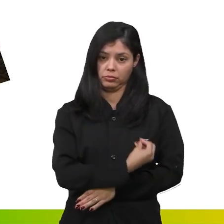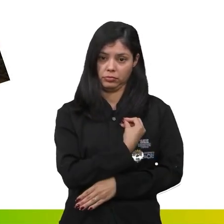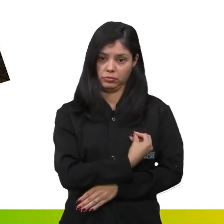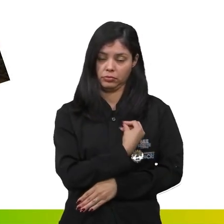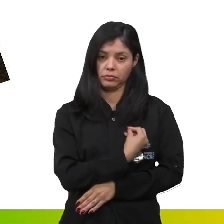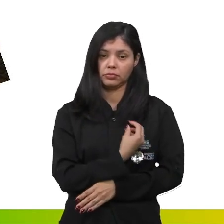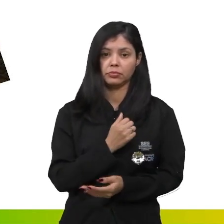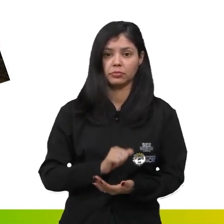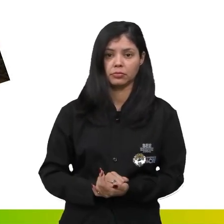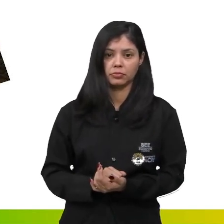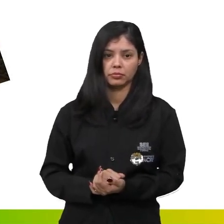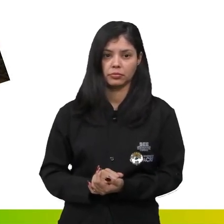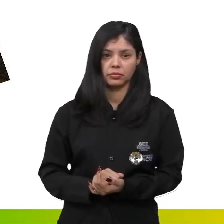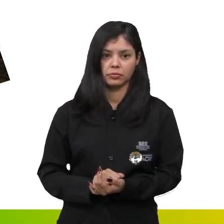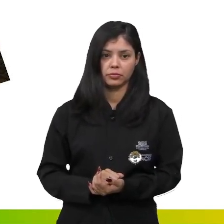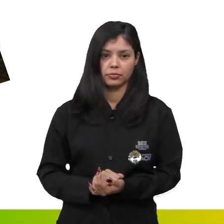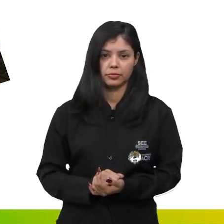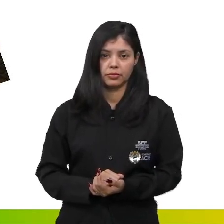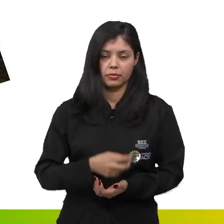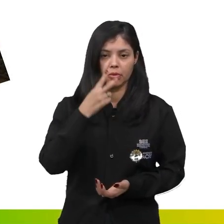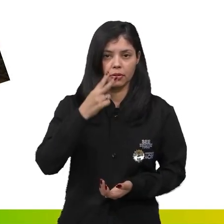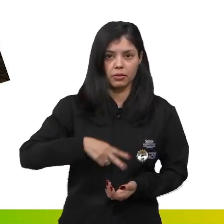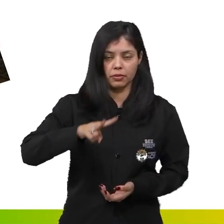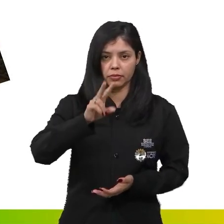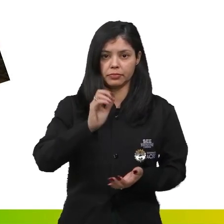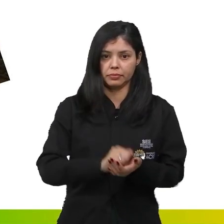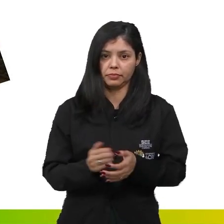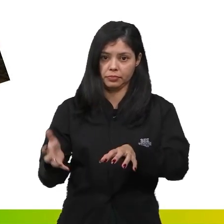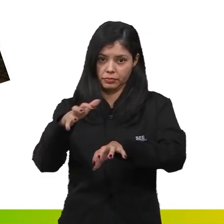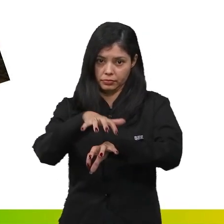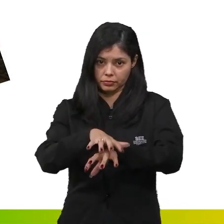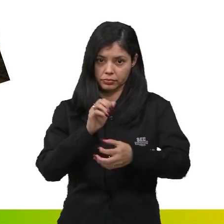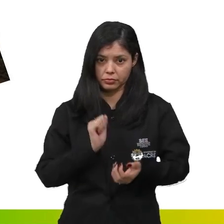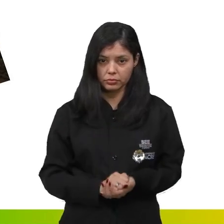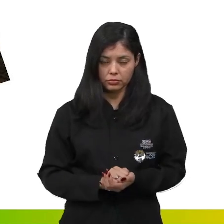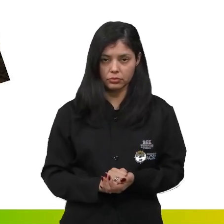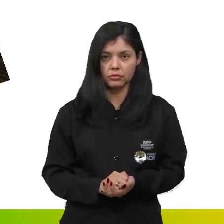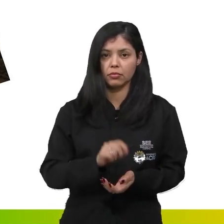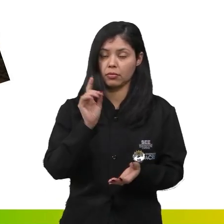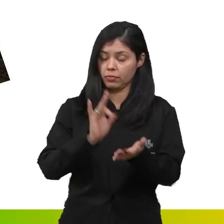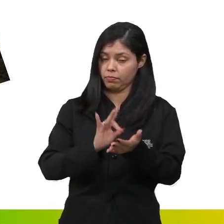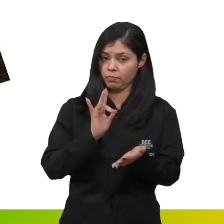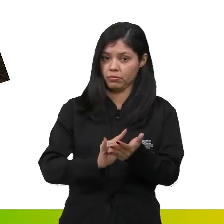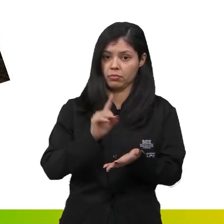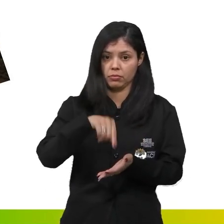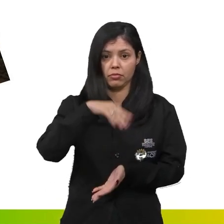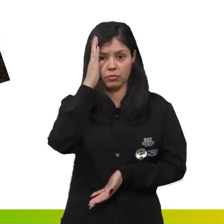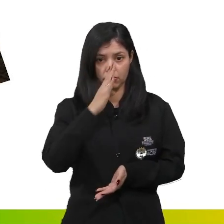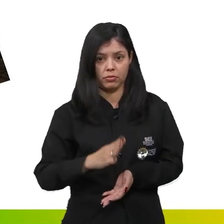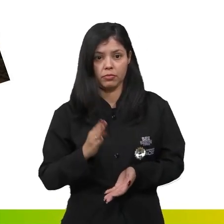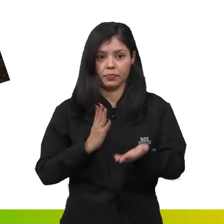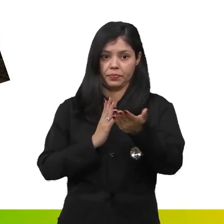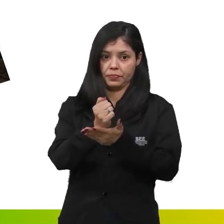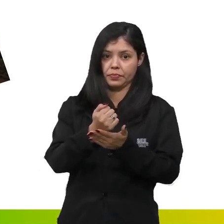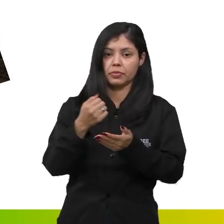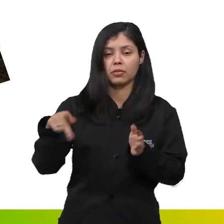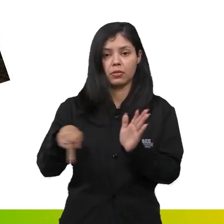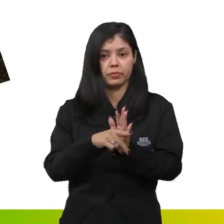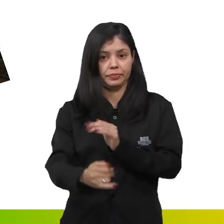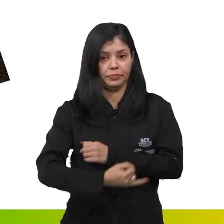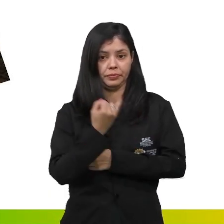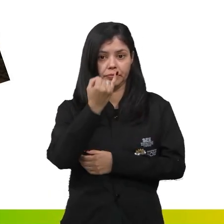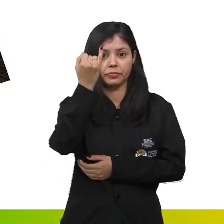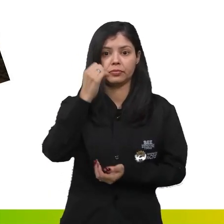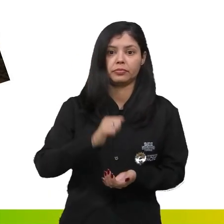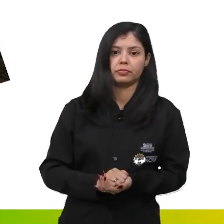presente. É a visão do colonizador, é o colonizador de fato aqui no Brasil, buscando principalmente